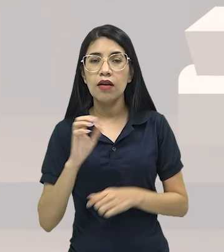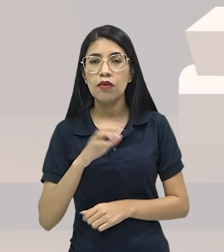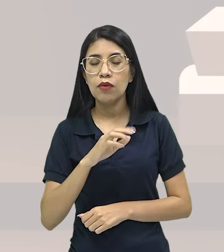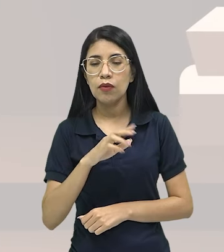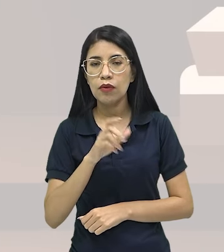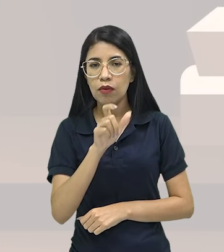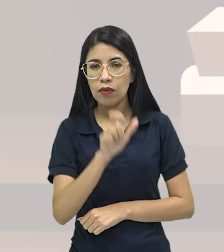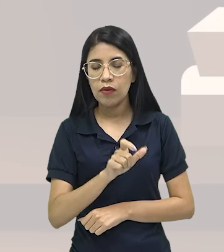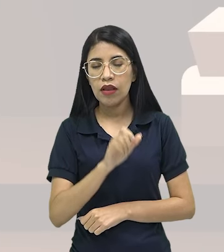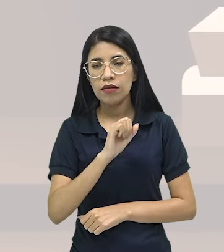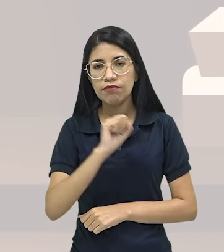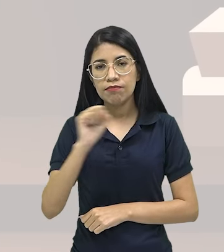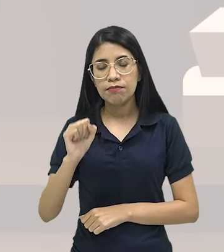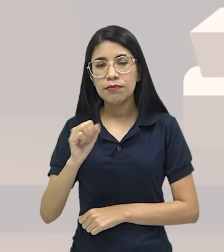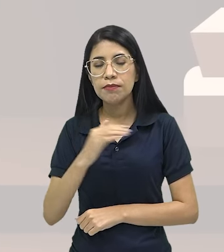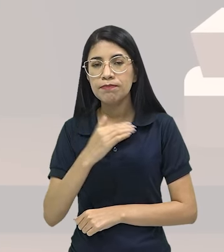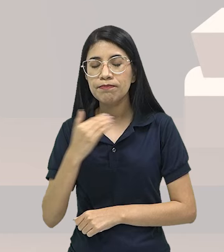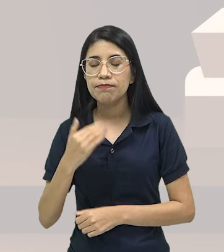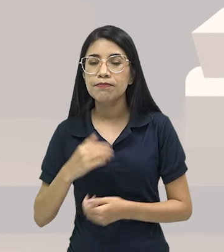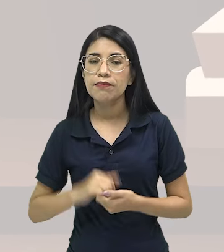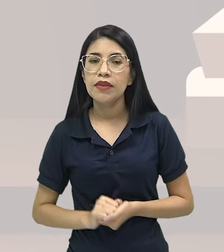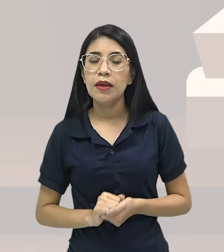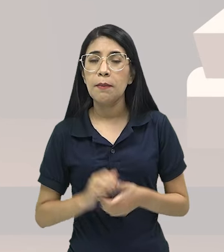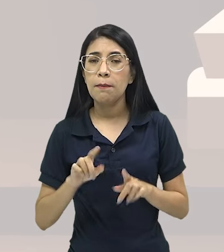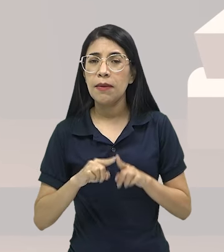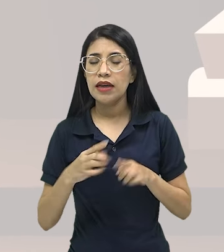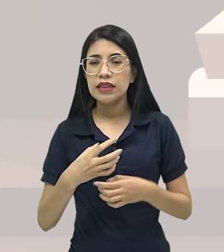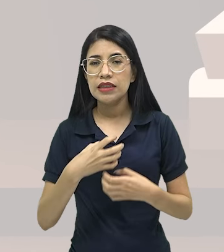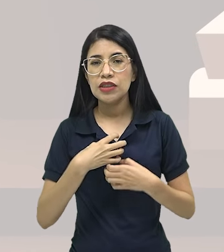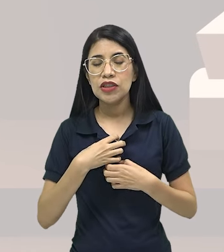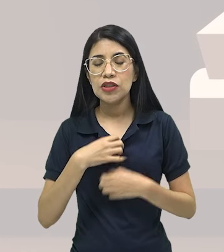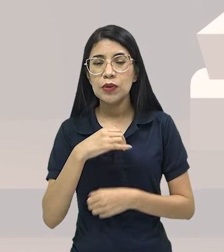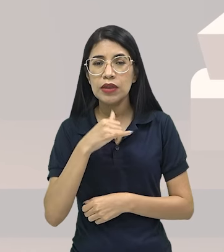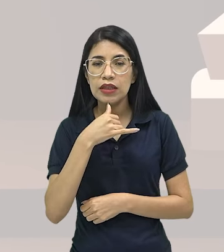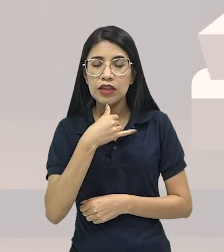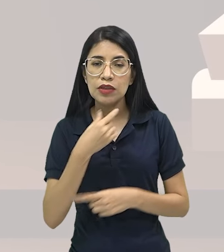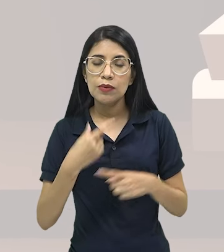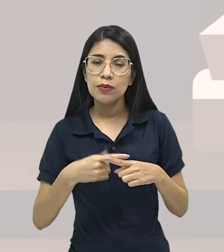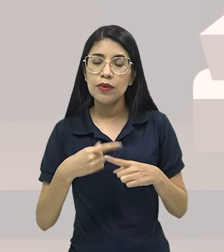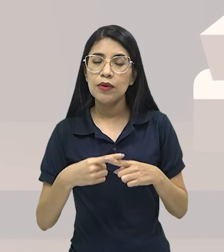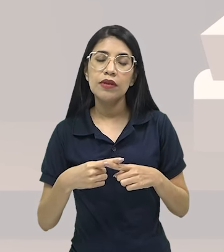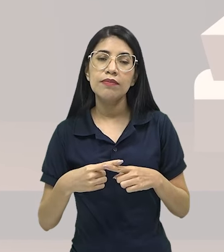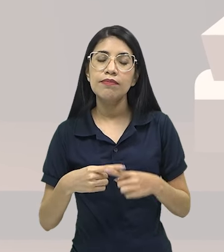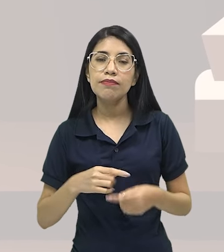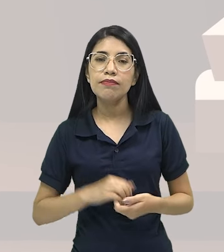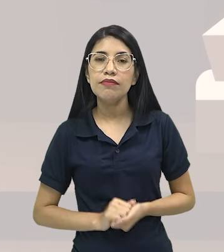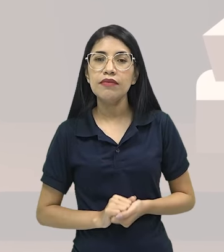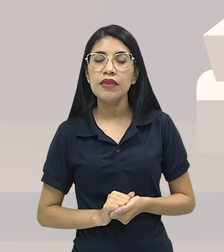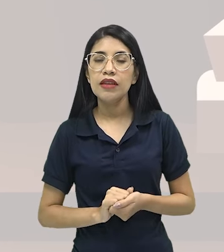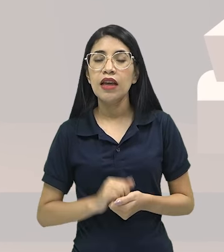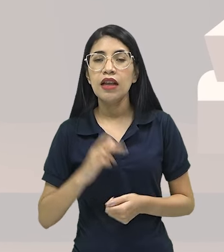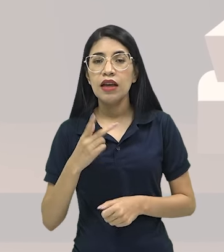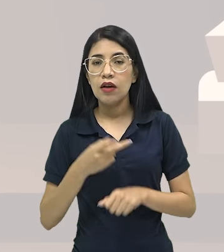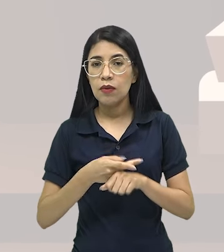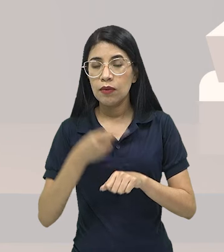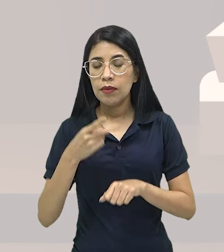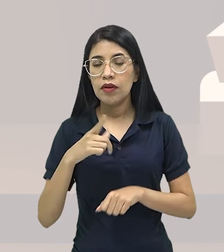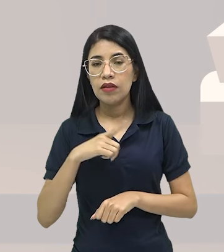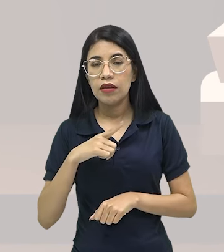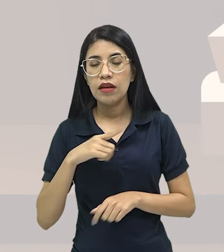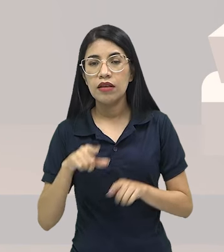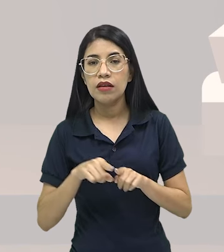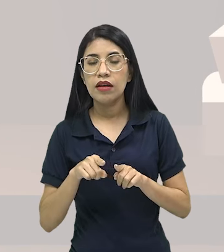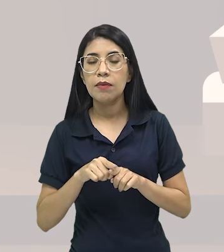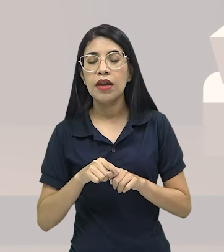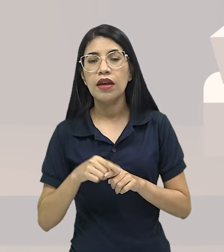Contudo, ao derrotá-la, sentiu profunda tristeza. Por derrotar a esfinge, Édipo é premiado com a rainha e o reino